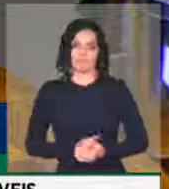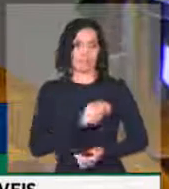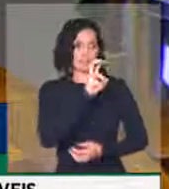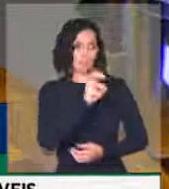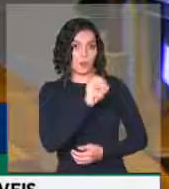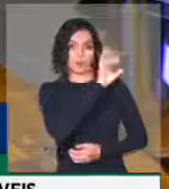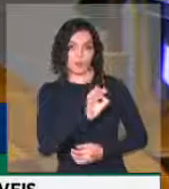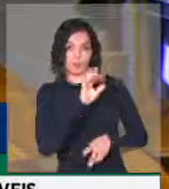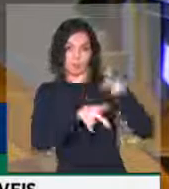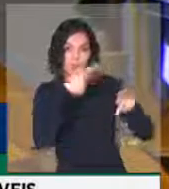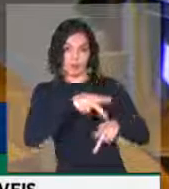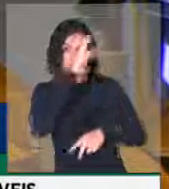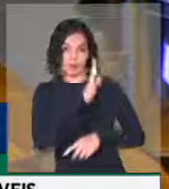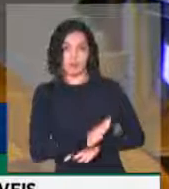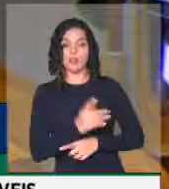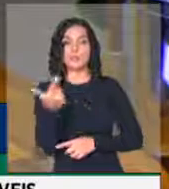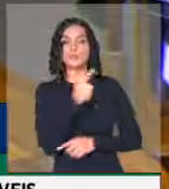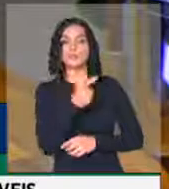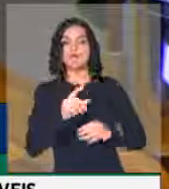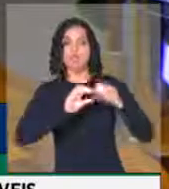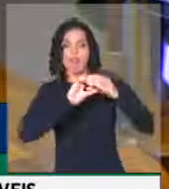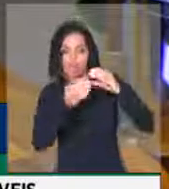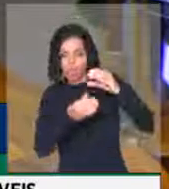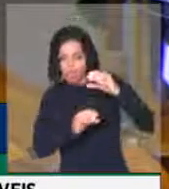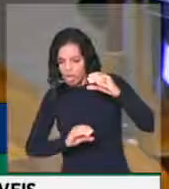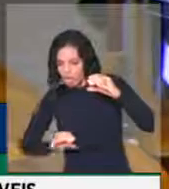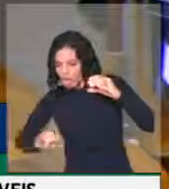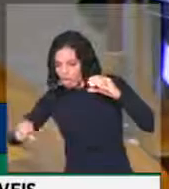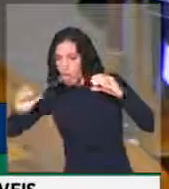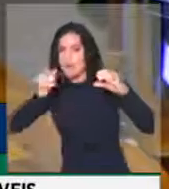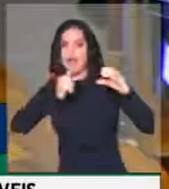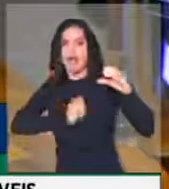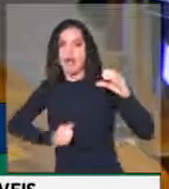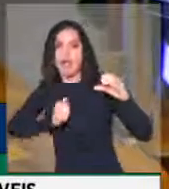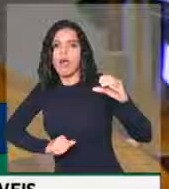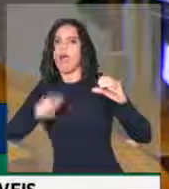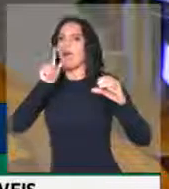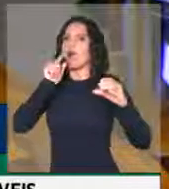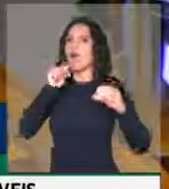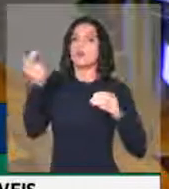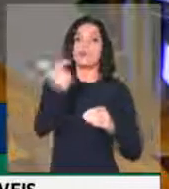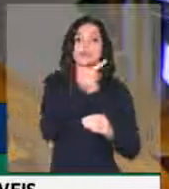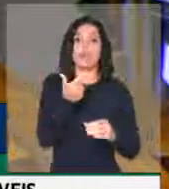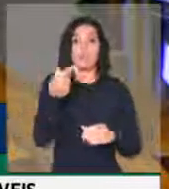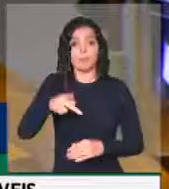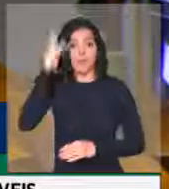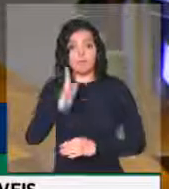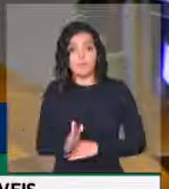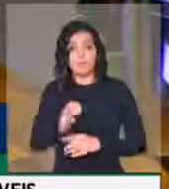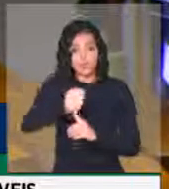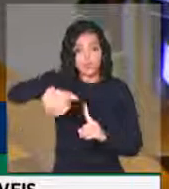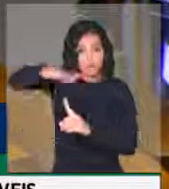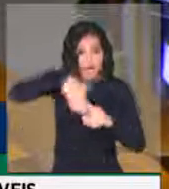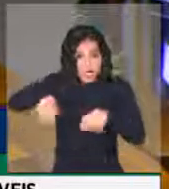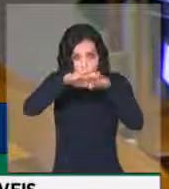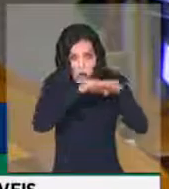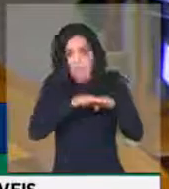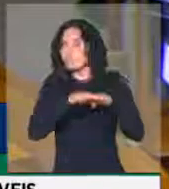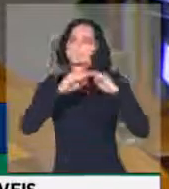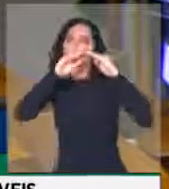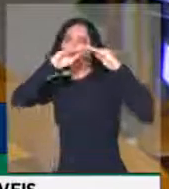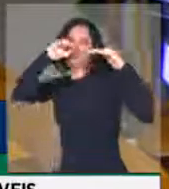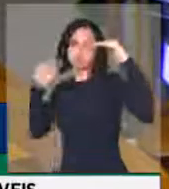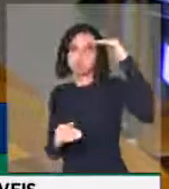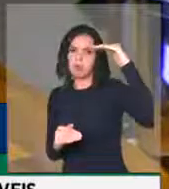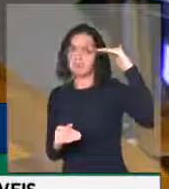de brasileiros e brasileiras que não têm saneamento básico e, portanto, num país tão desigual como o nosso, é óbvio que os pobres, os trabalhadores